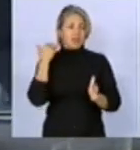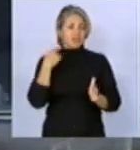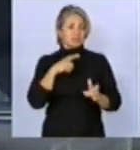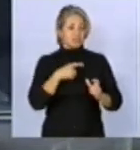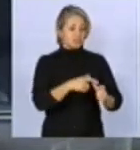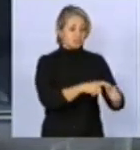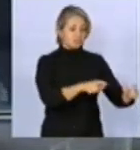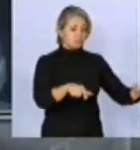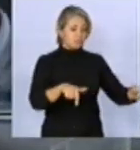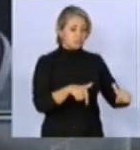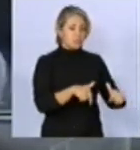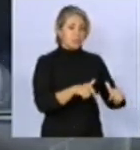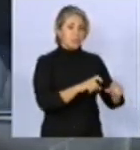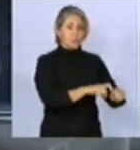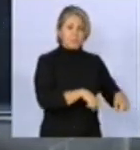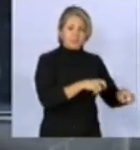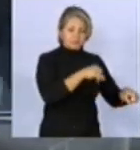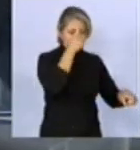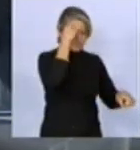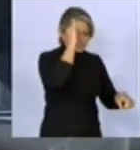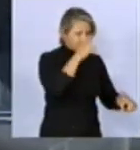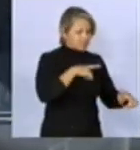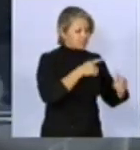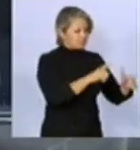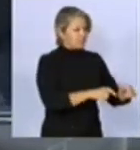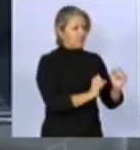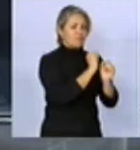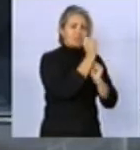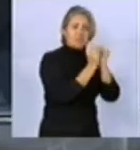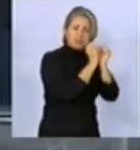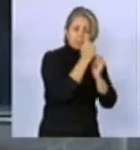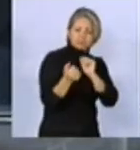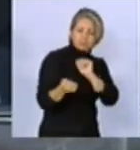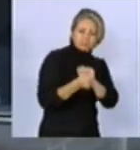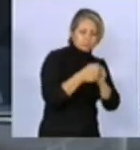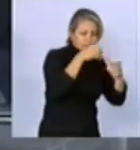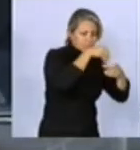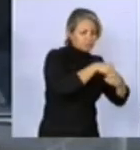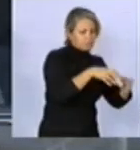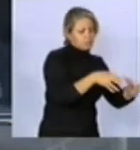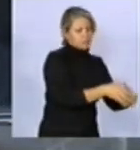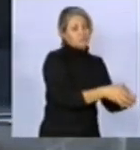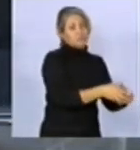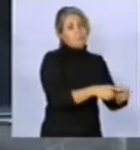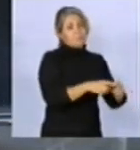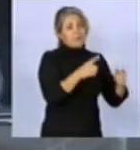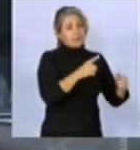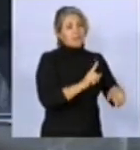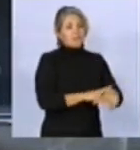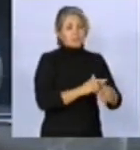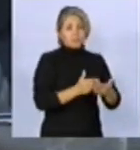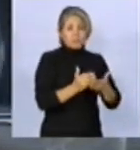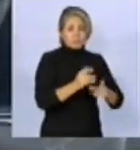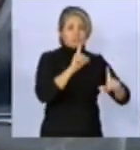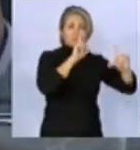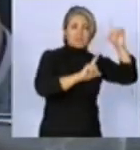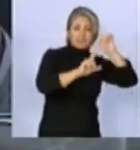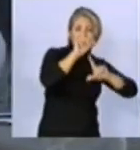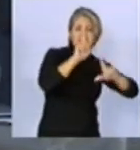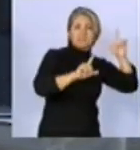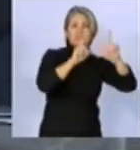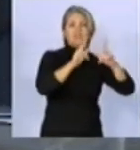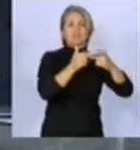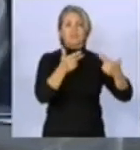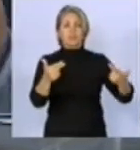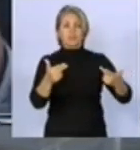sítio para traçar trabalhador que ele tinha suas vagas conheceu o celular mas que quando começou a televisão os elétrons na